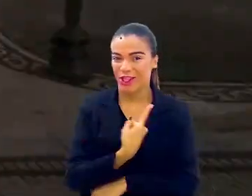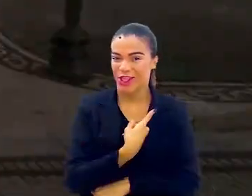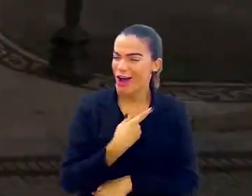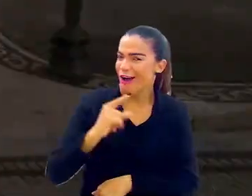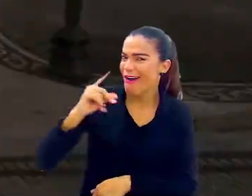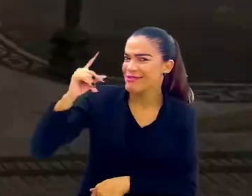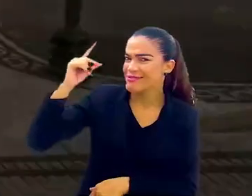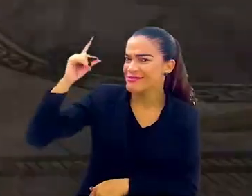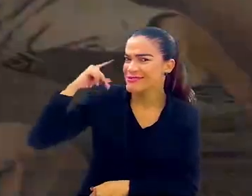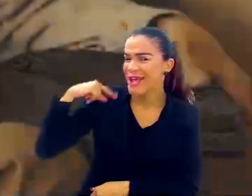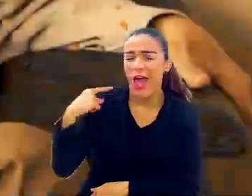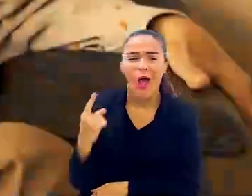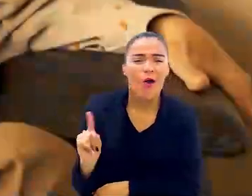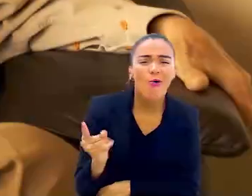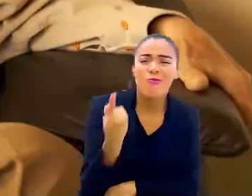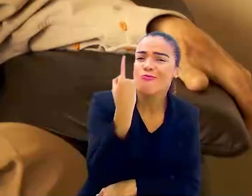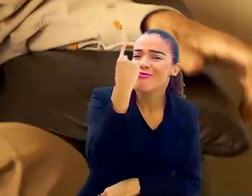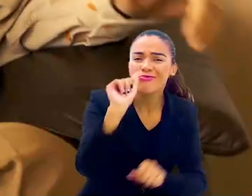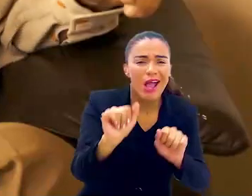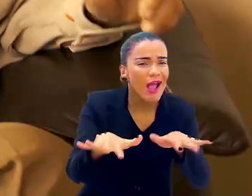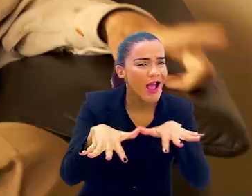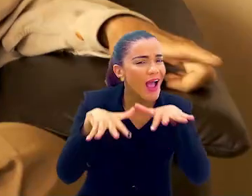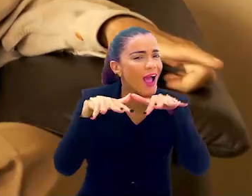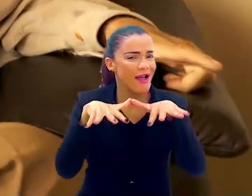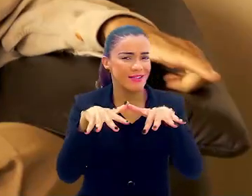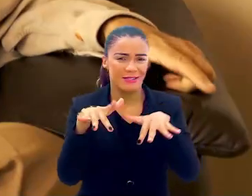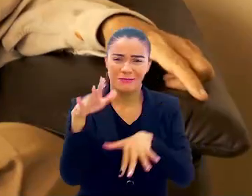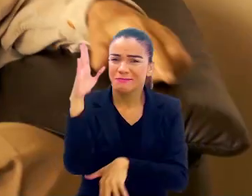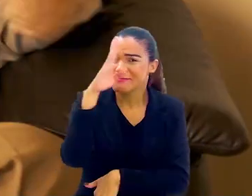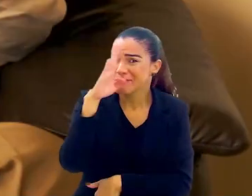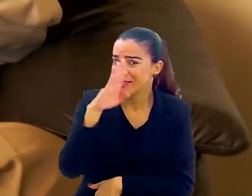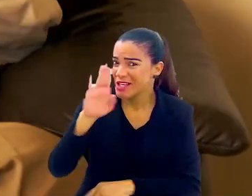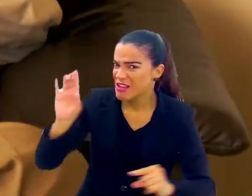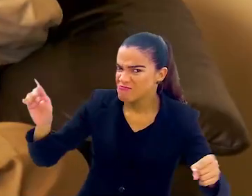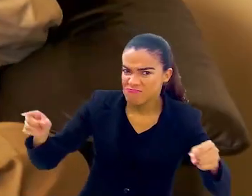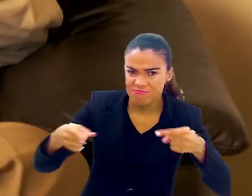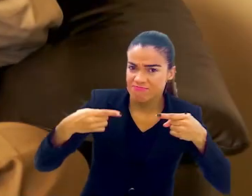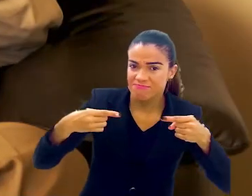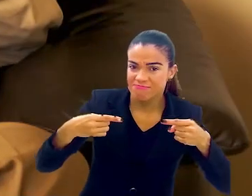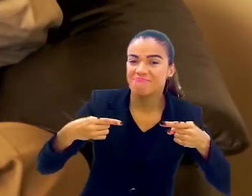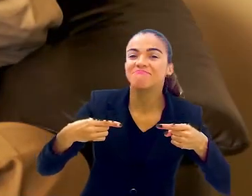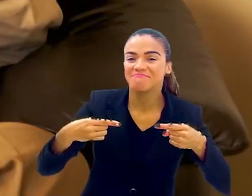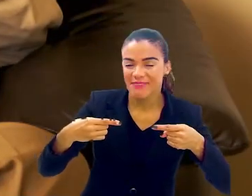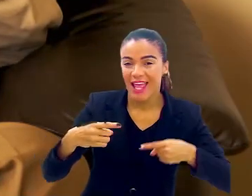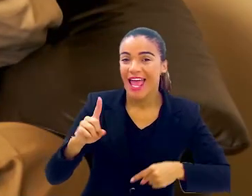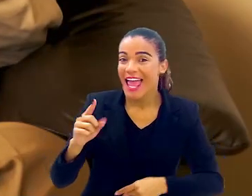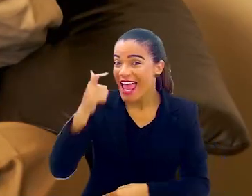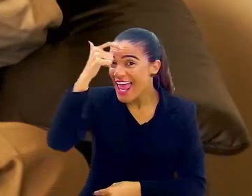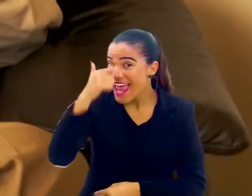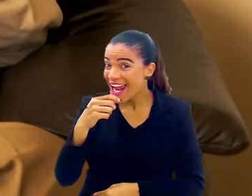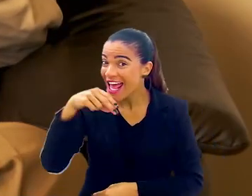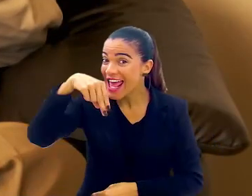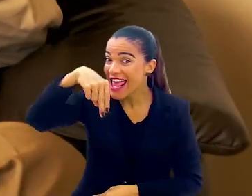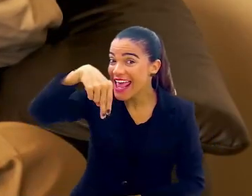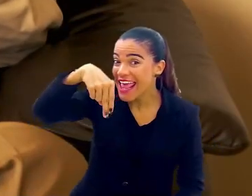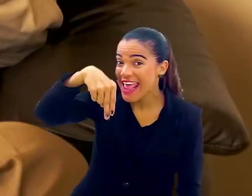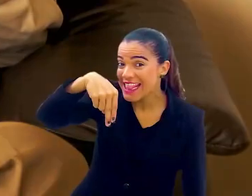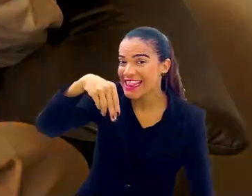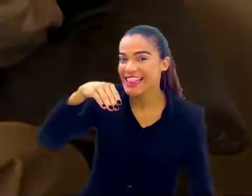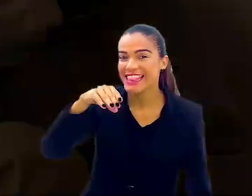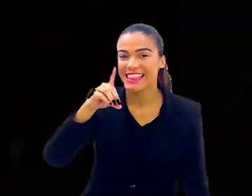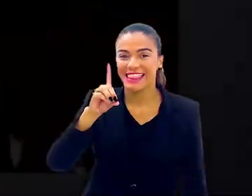éramos a única Assembleia do Brasil da oposição. Éramos